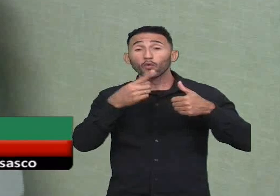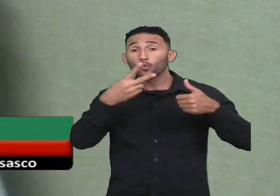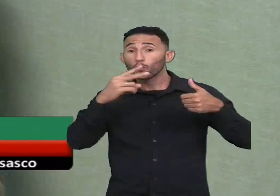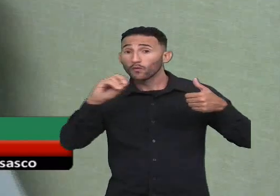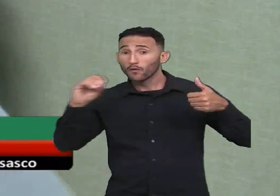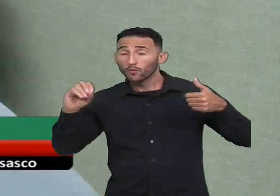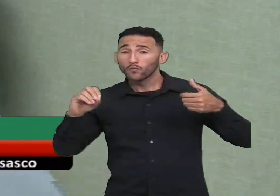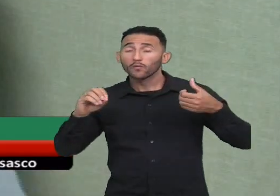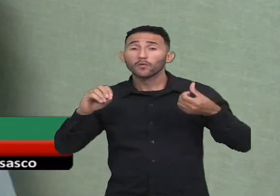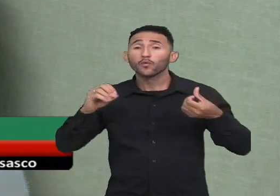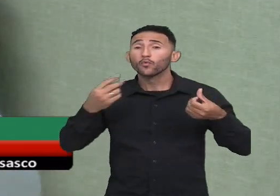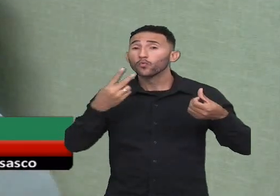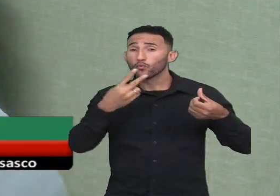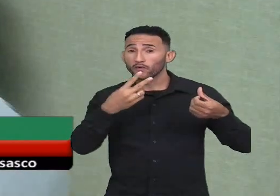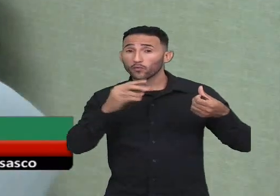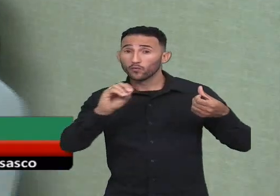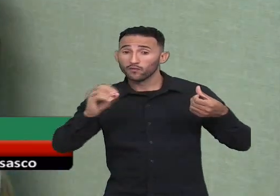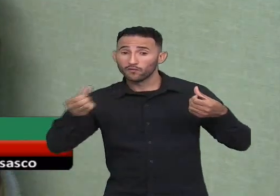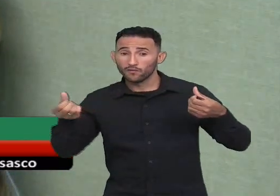e 206.